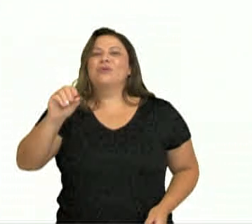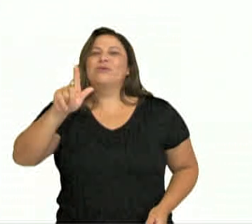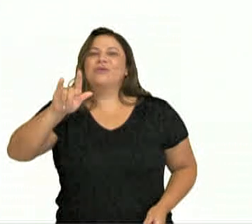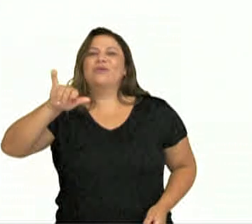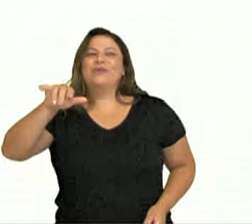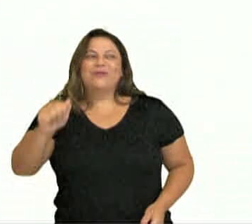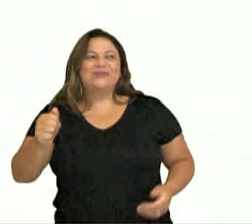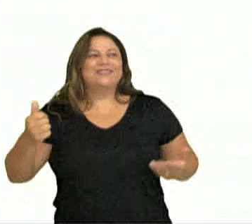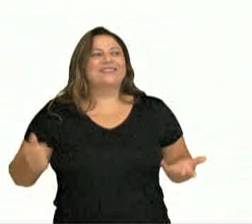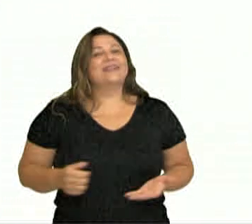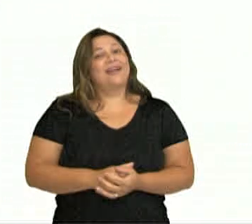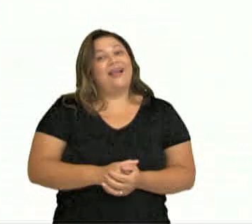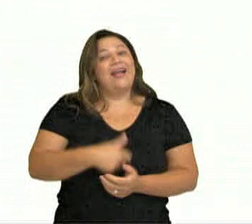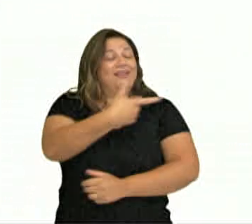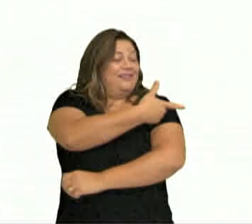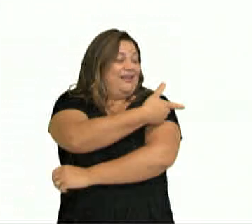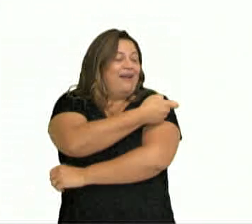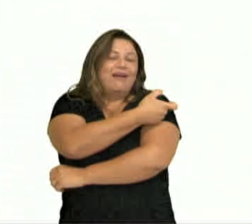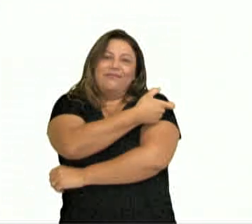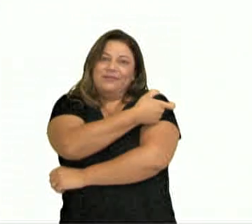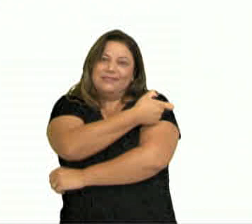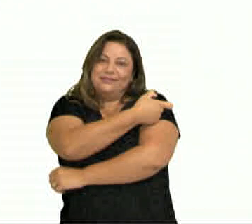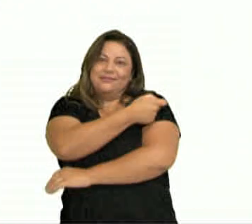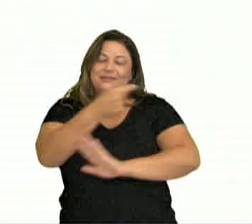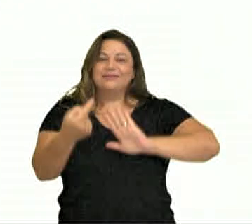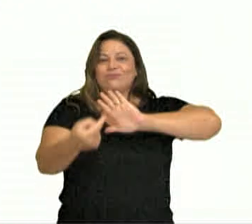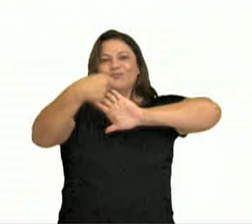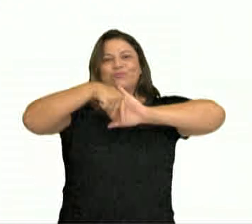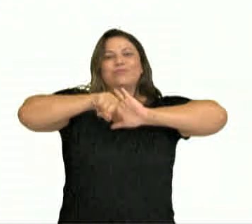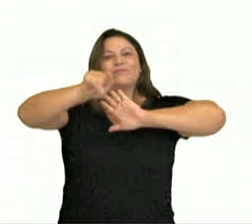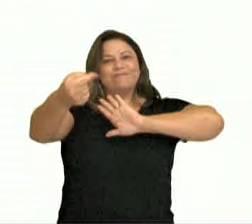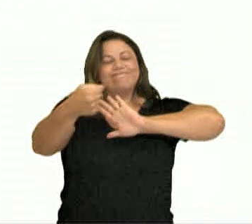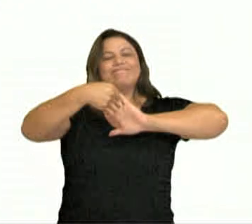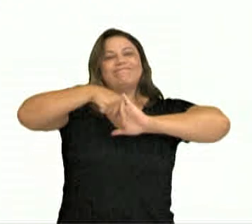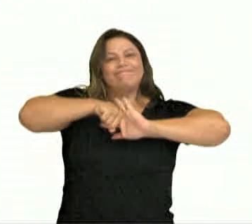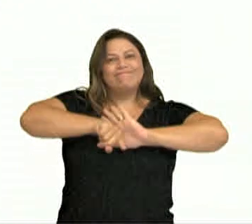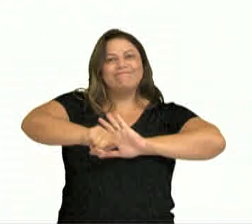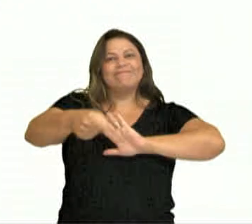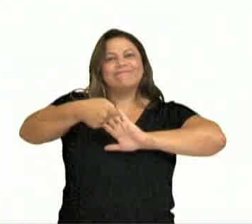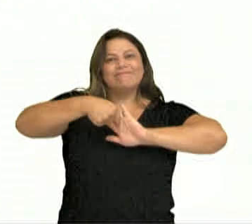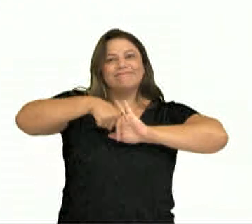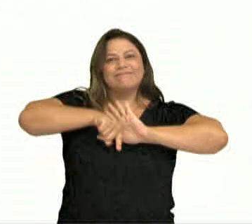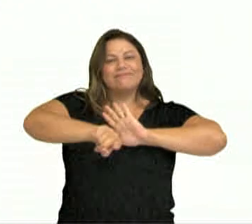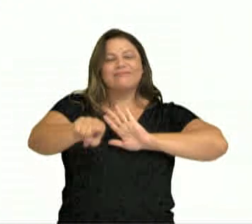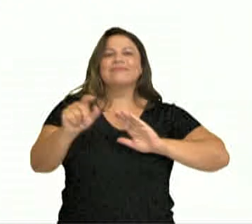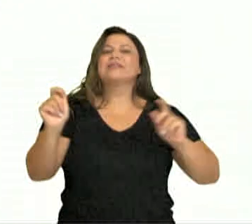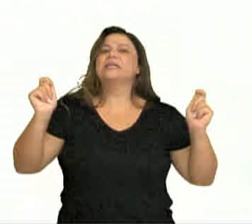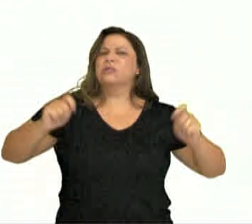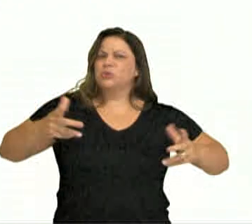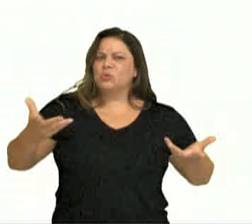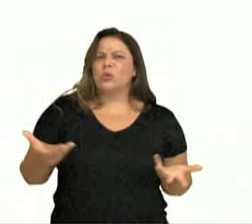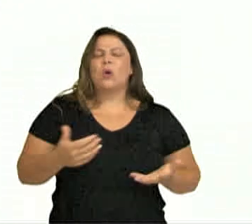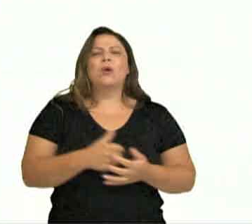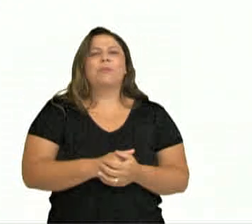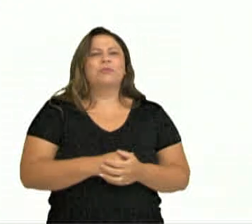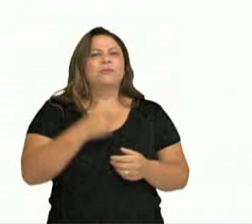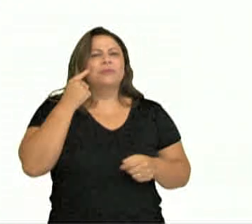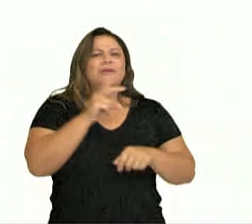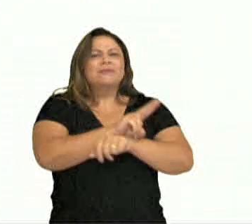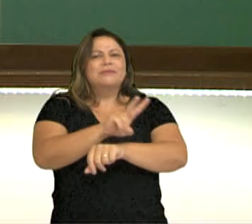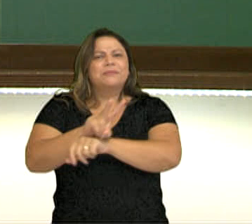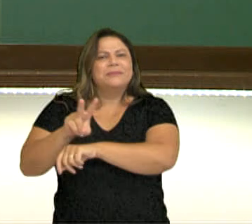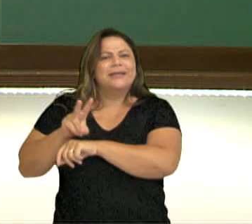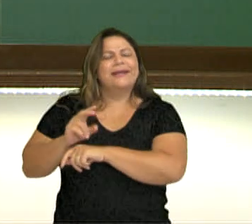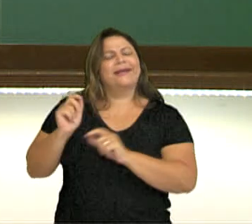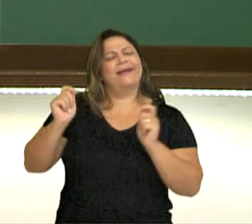ela faz com que o nosso corpo produza anticorpos. Produzindo anticorpos para combater esse antígeno,